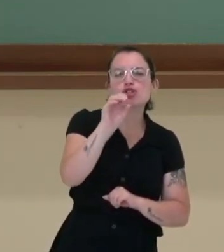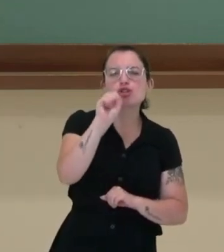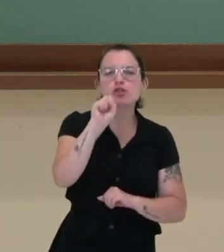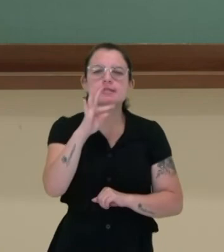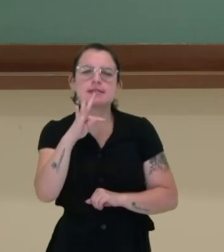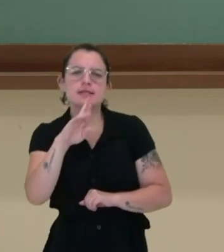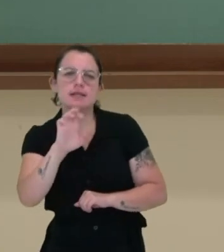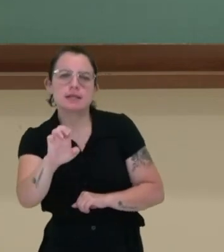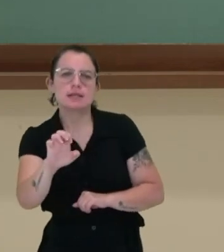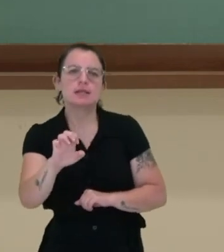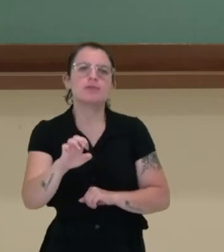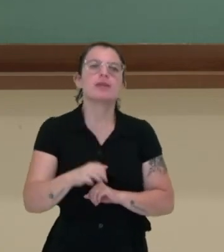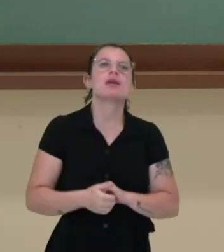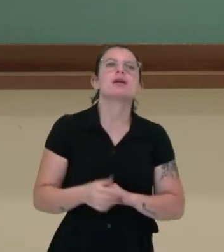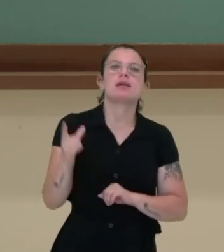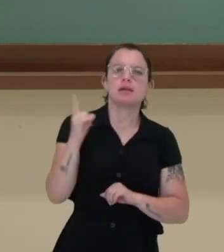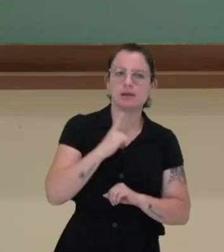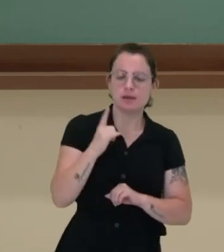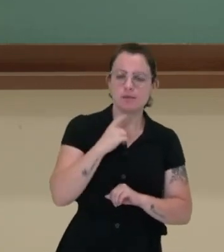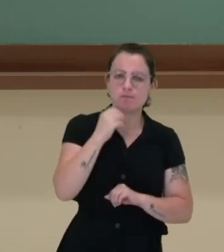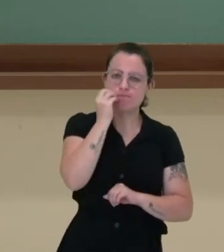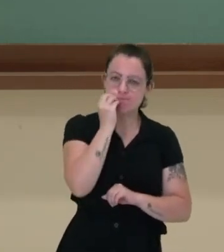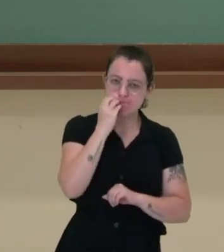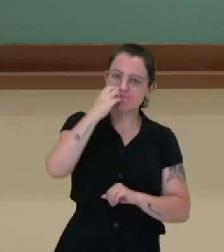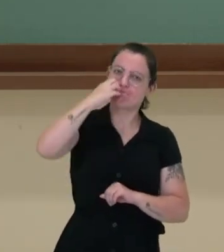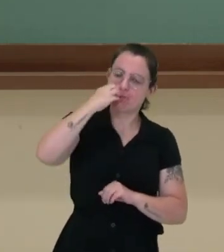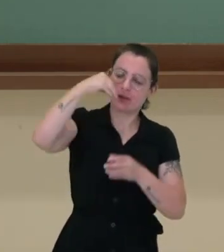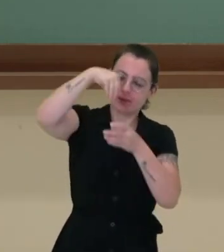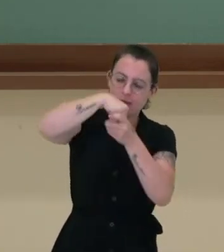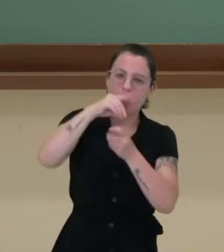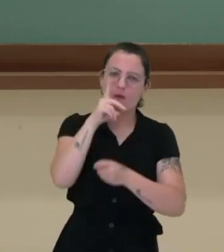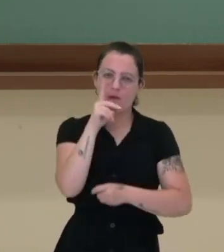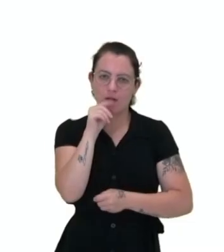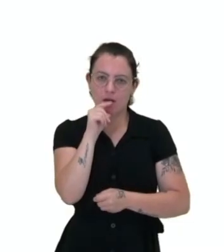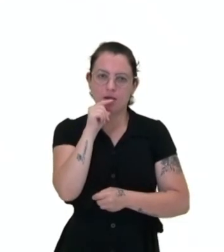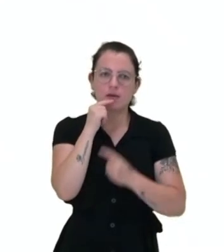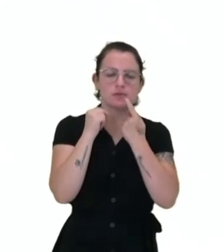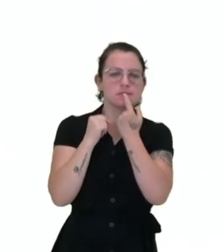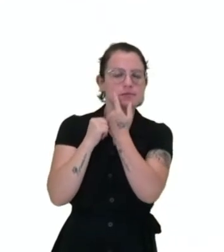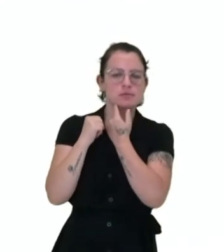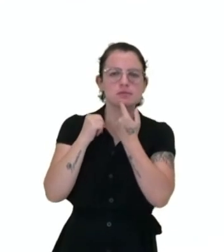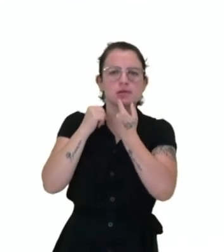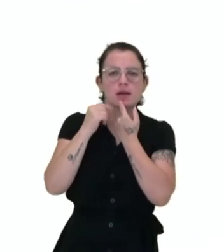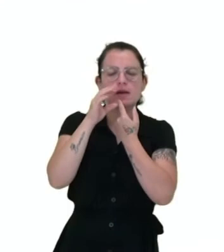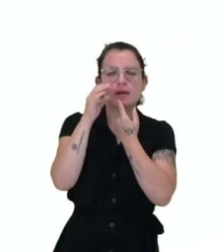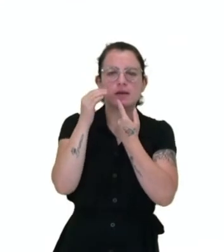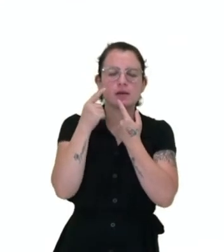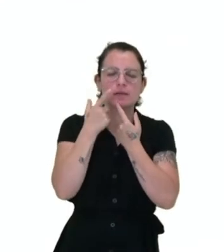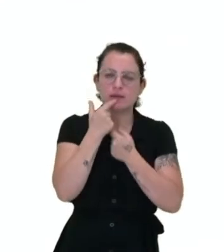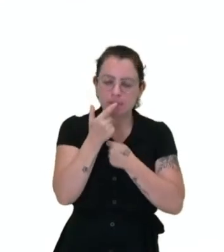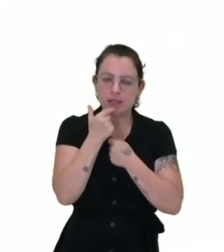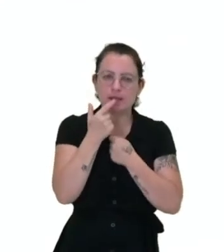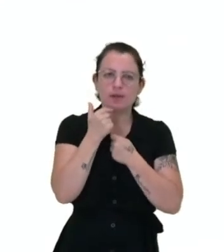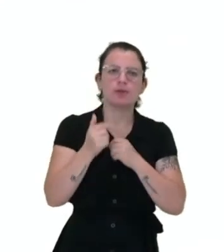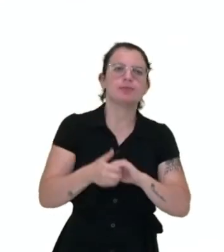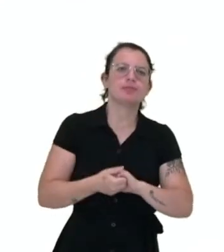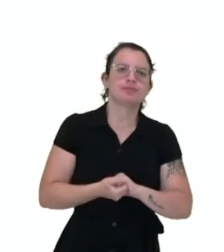sintomas: bolhas e vermelhidão que afetam apenas um lado do corpo, pois acompanham